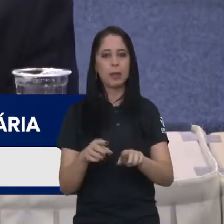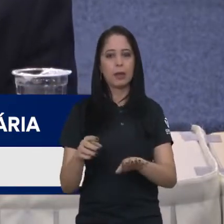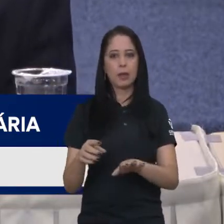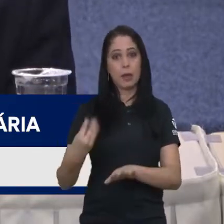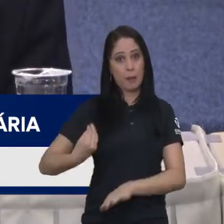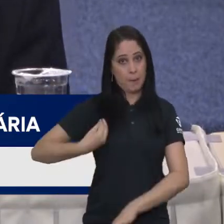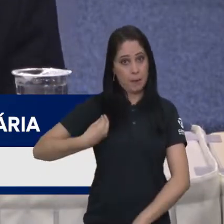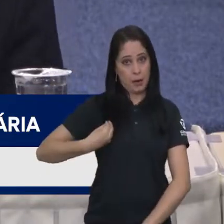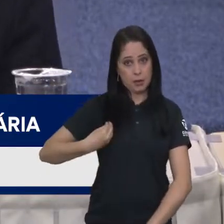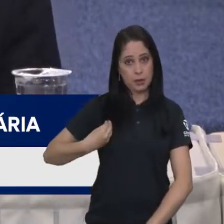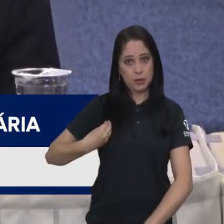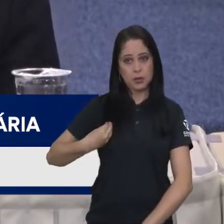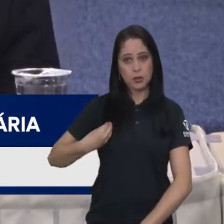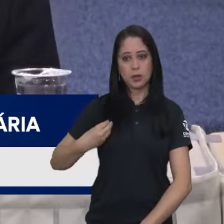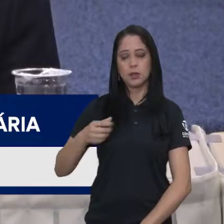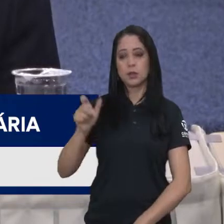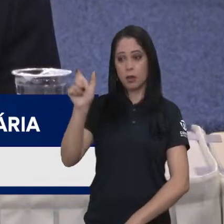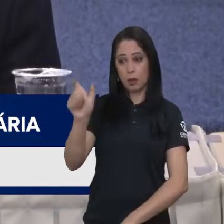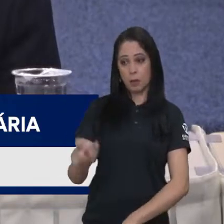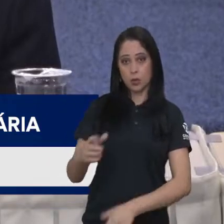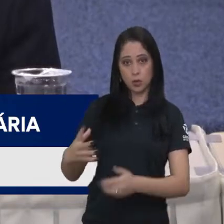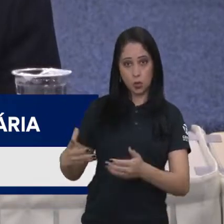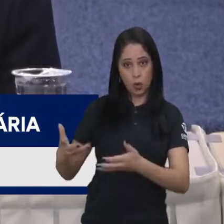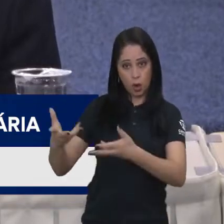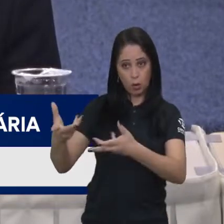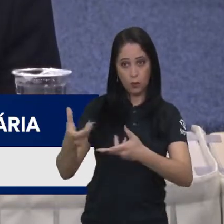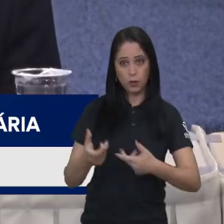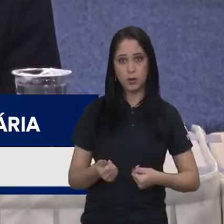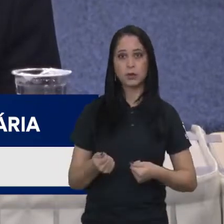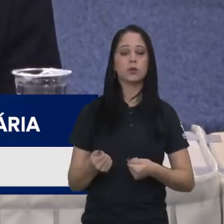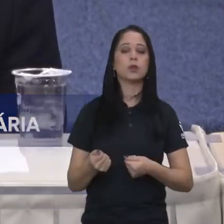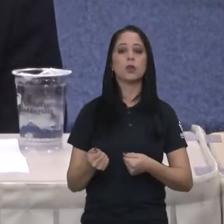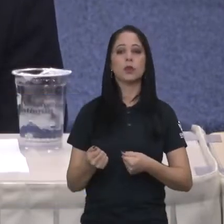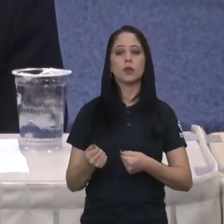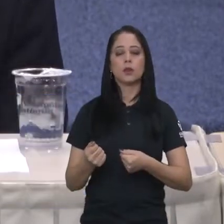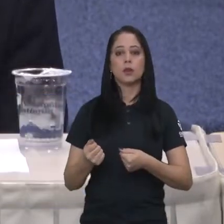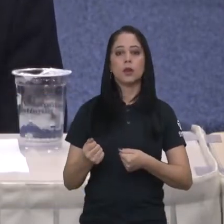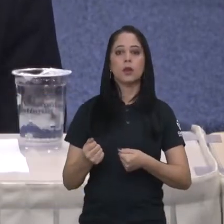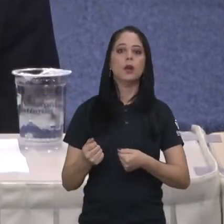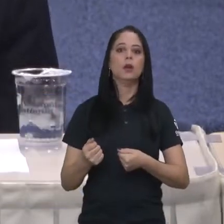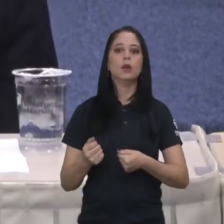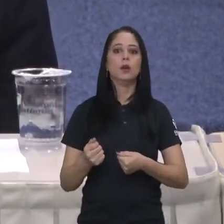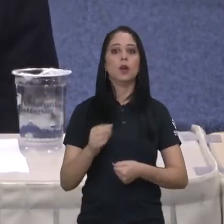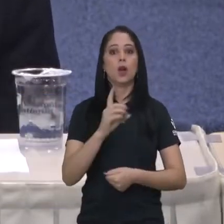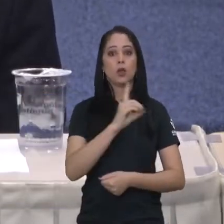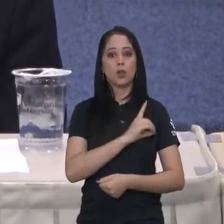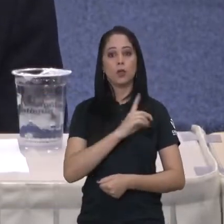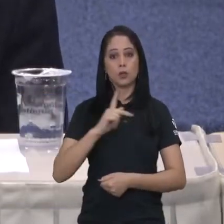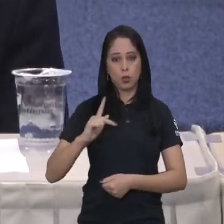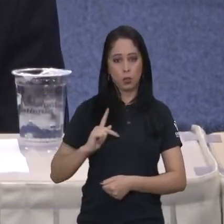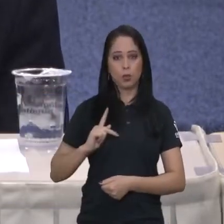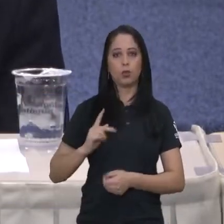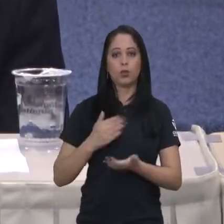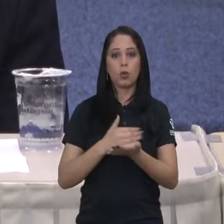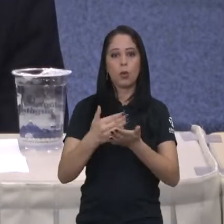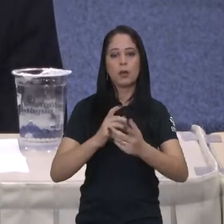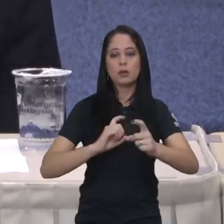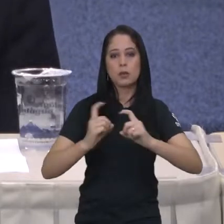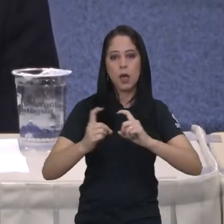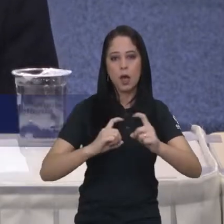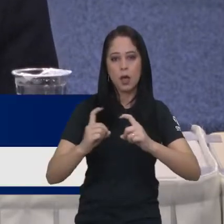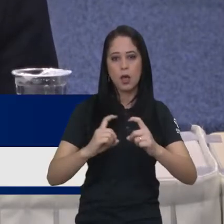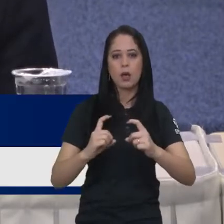também presente o nosso convidado, defensor público, doutor Jair Salvador, que iniciará a nossa reunião